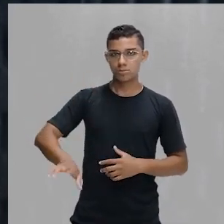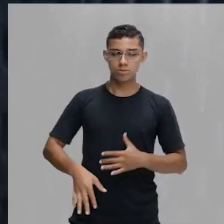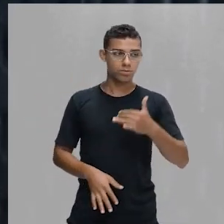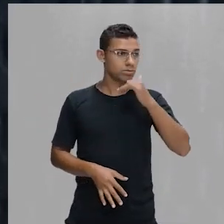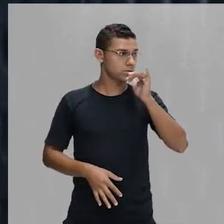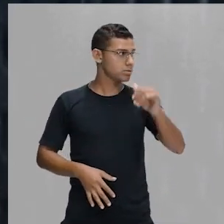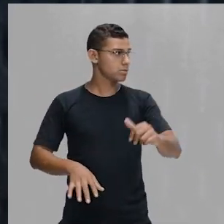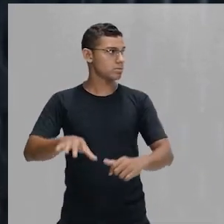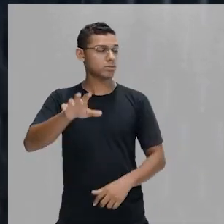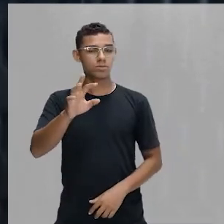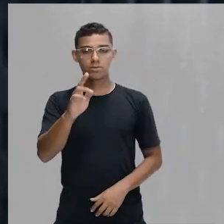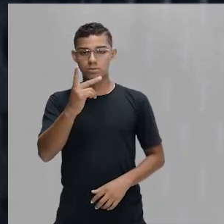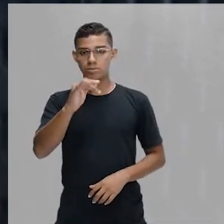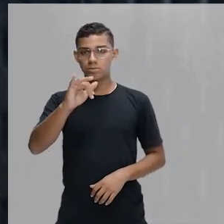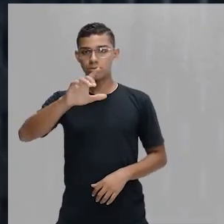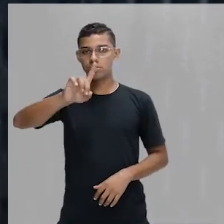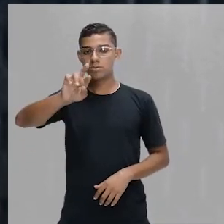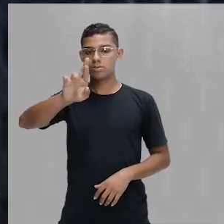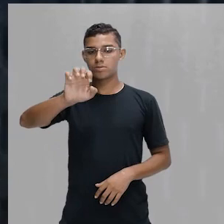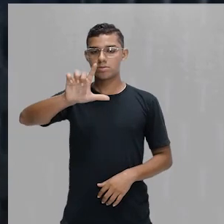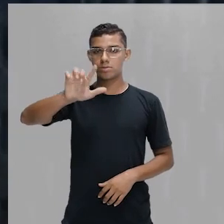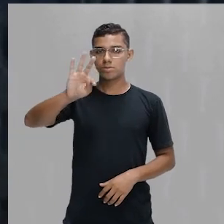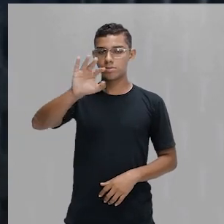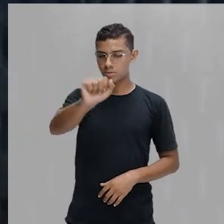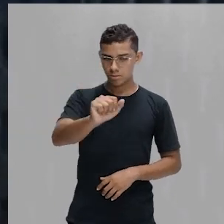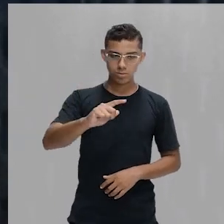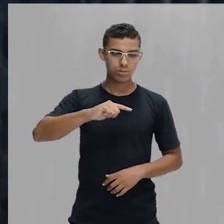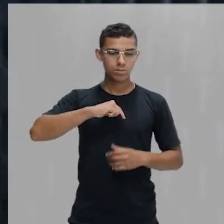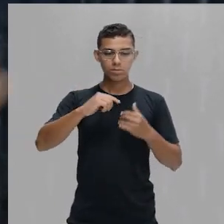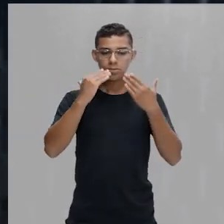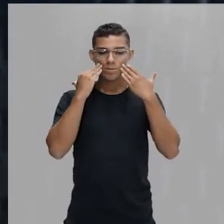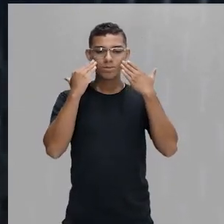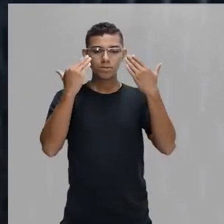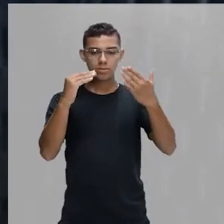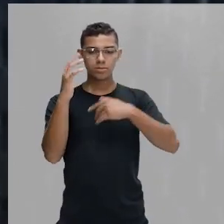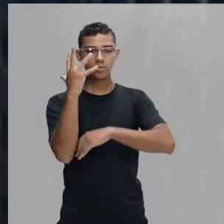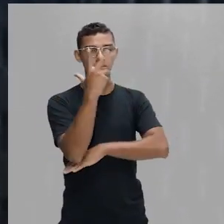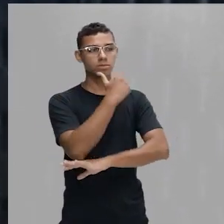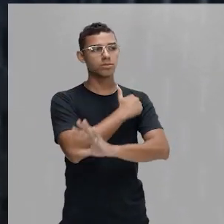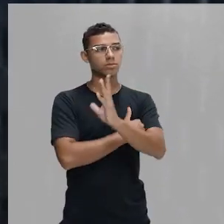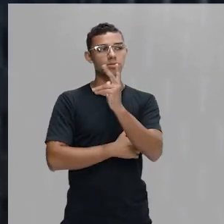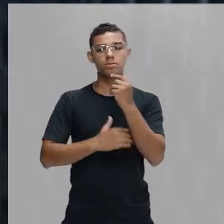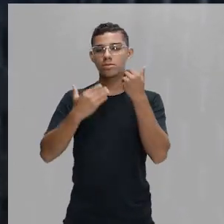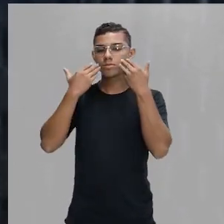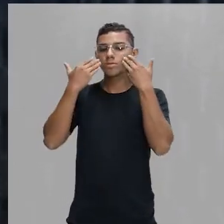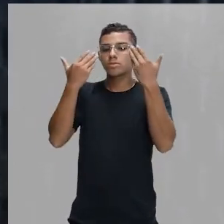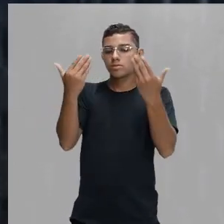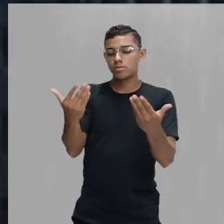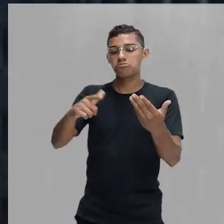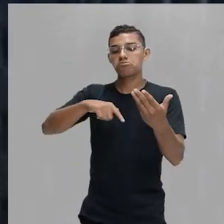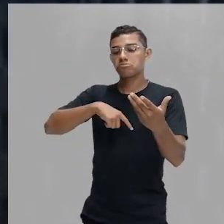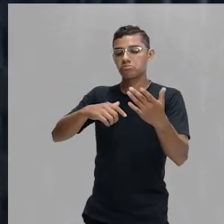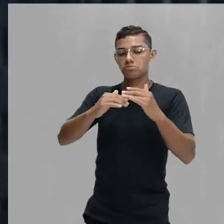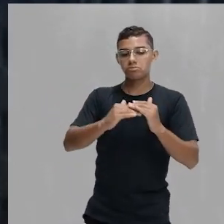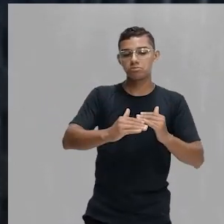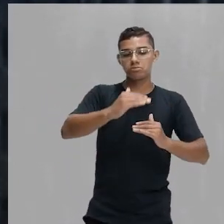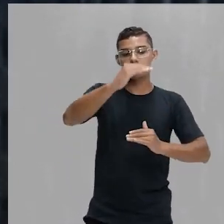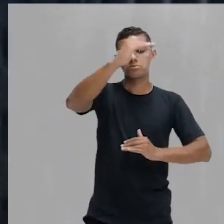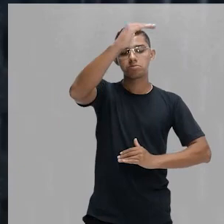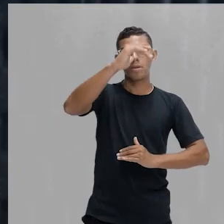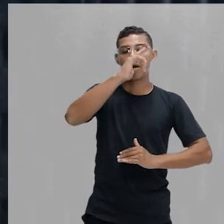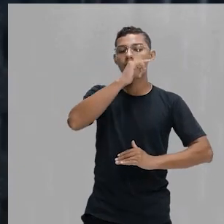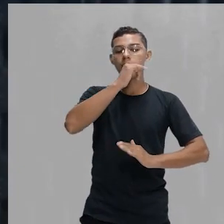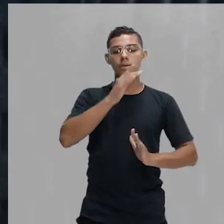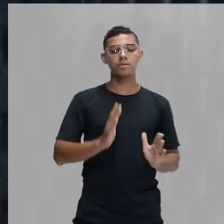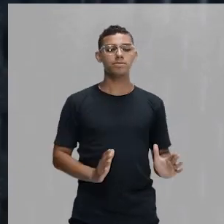Então, a hidrelétrica ela gera alguns impactos ambientais, porque tem que se fazer ali um grande reservatório para essa